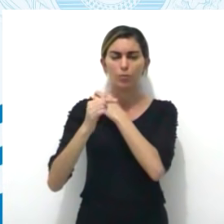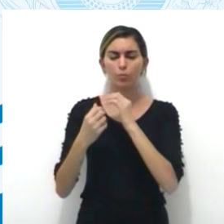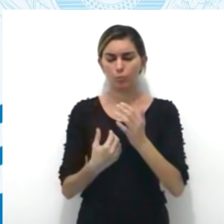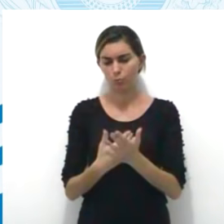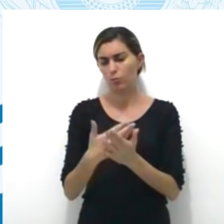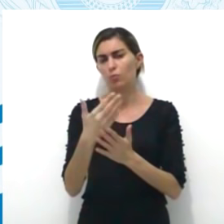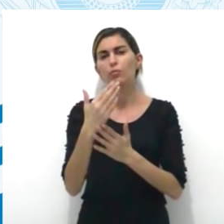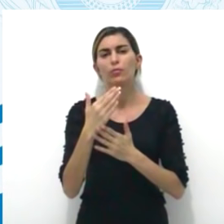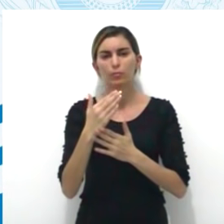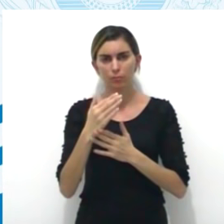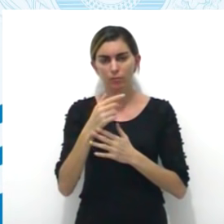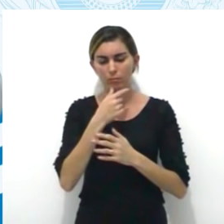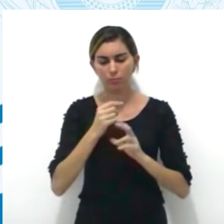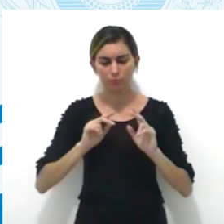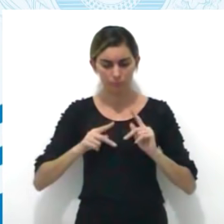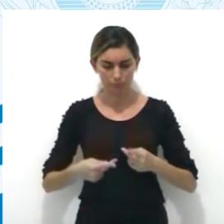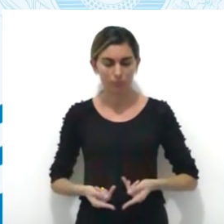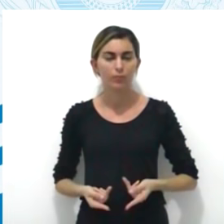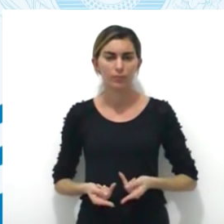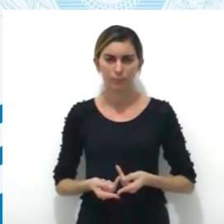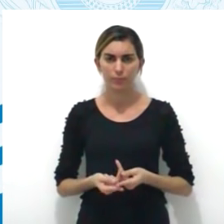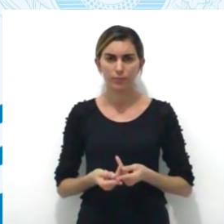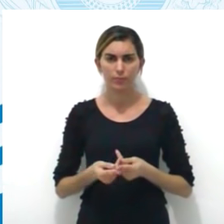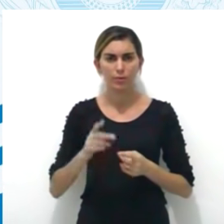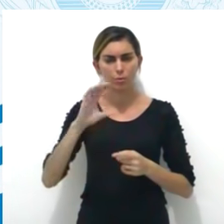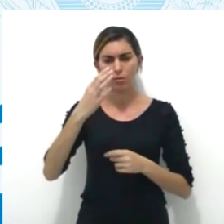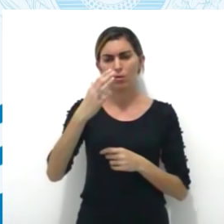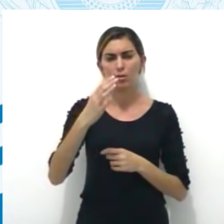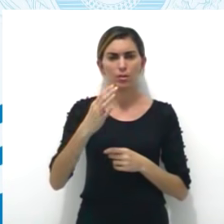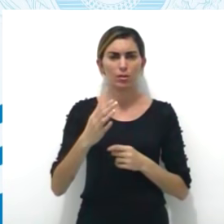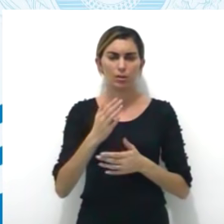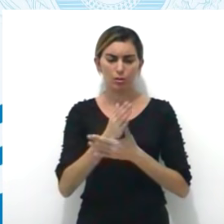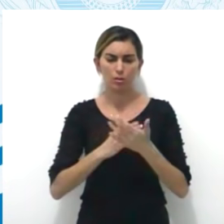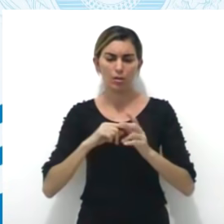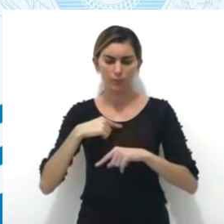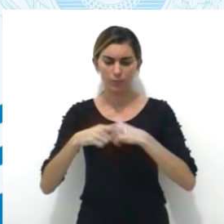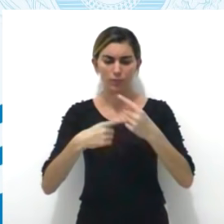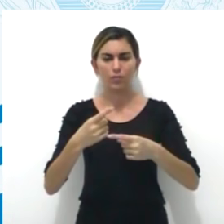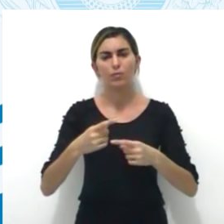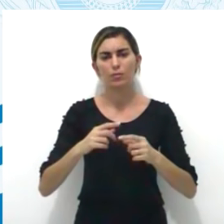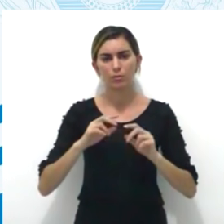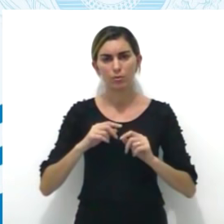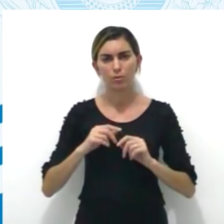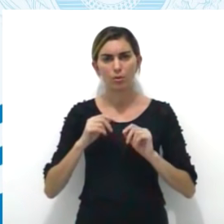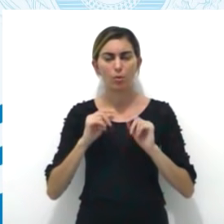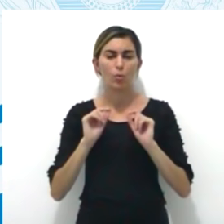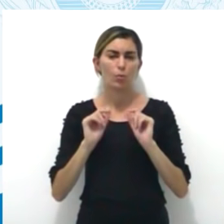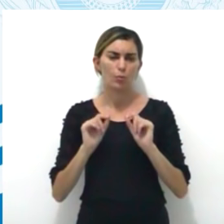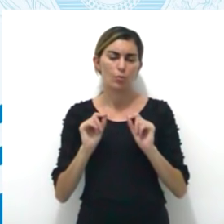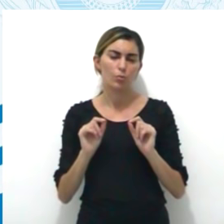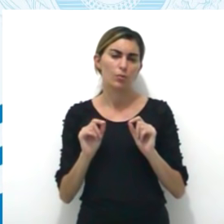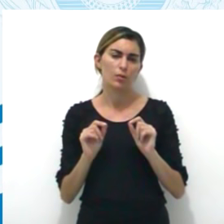pouco a origem dos seres humanos, os cientistas dividiram a evolução da humanidade em